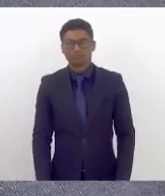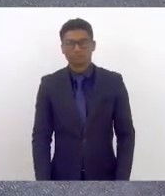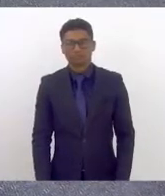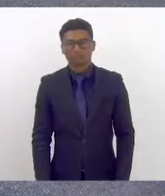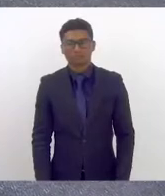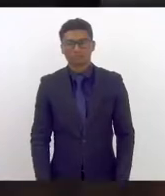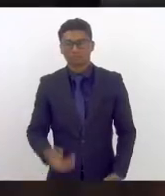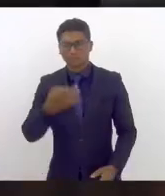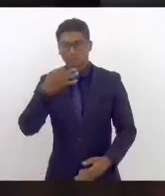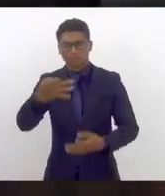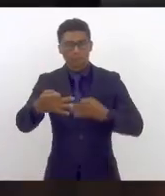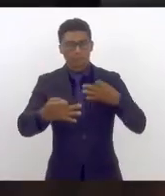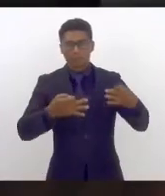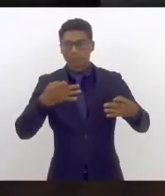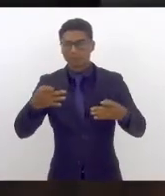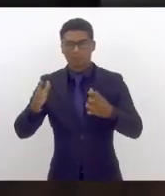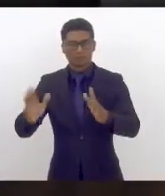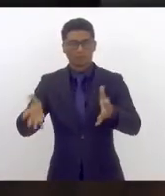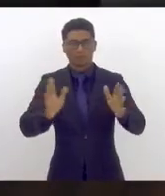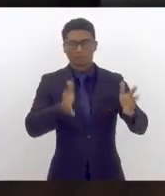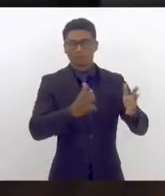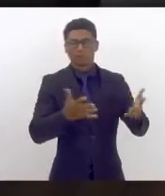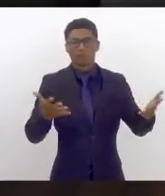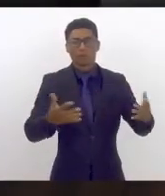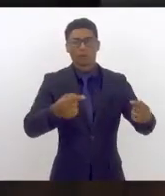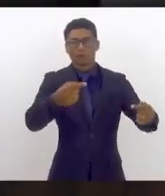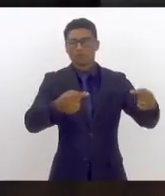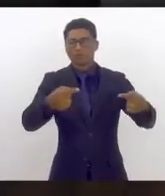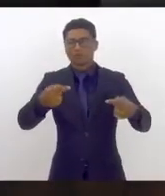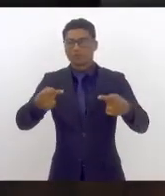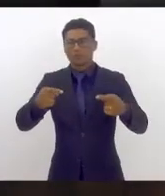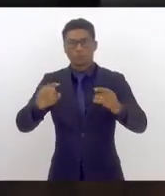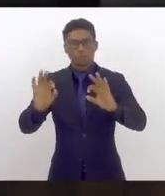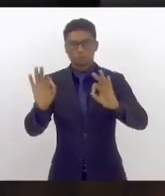os pareceres emitidos em discussão